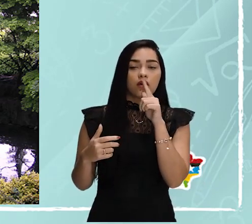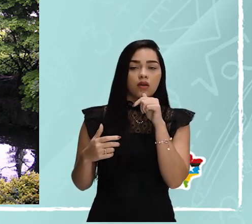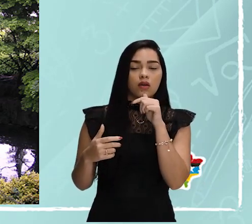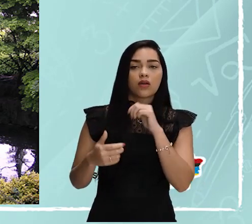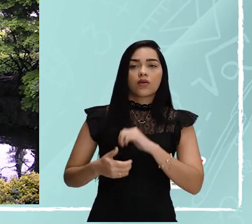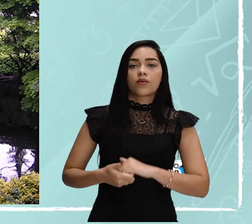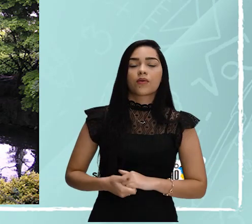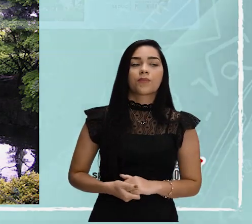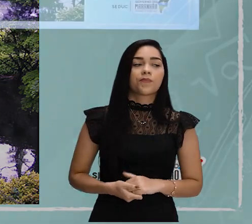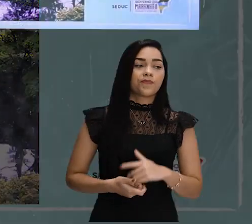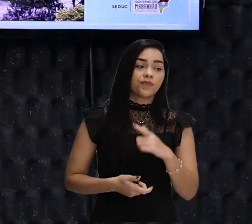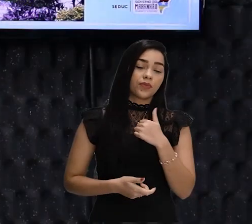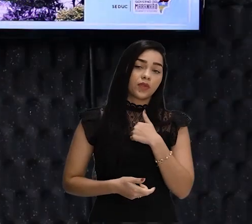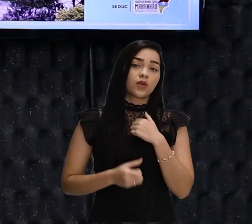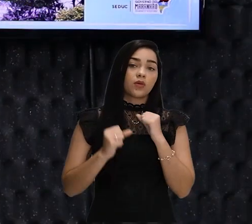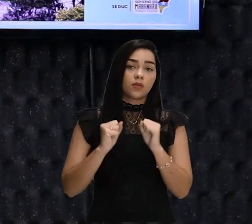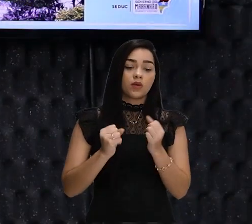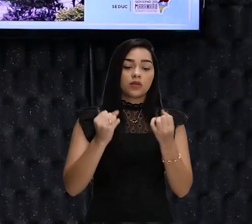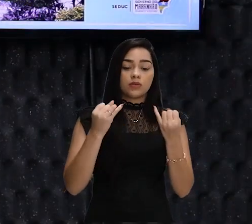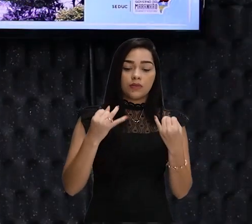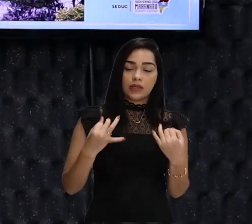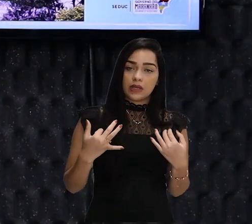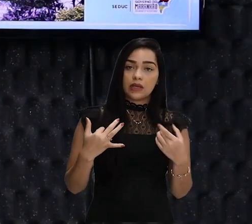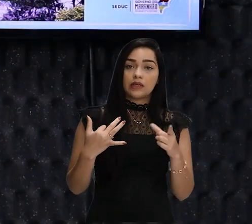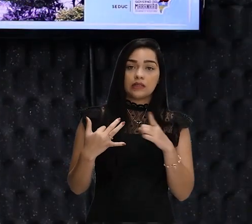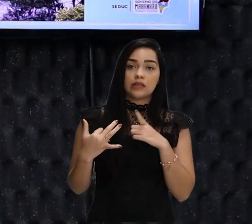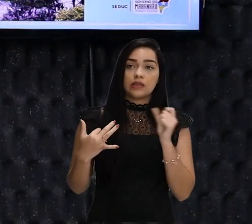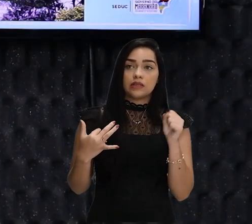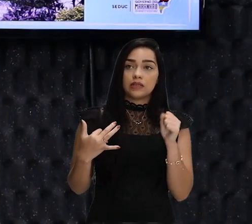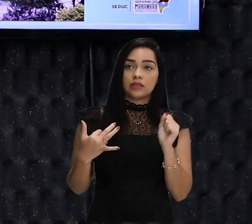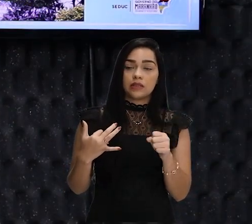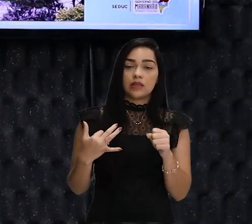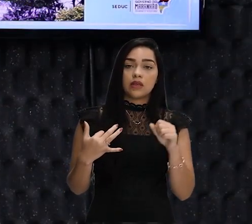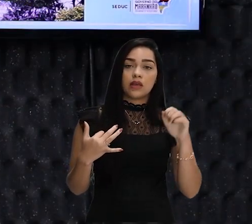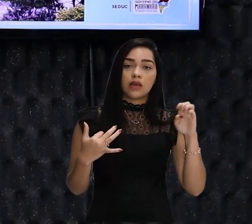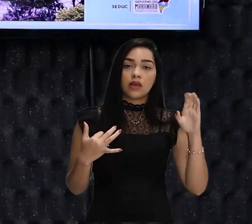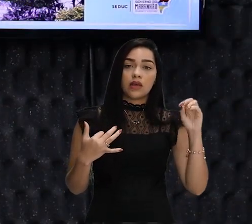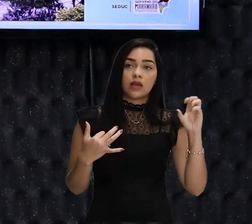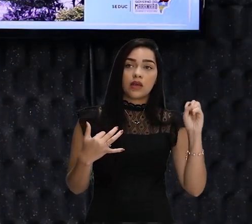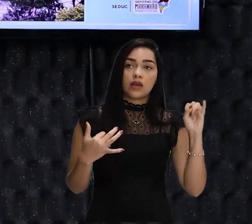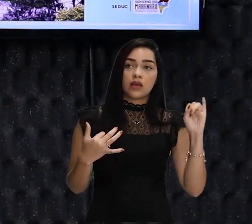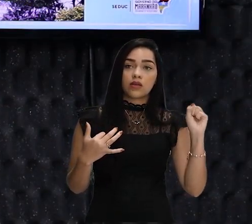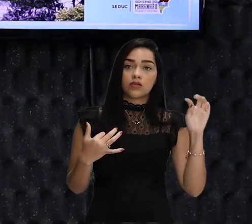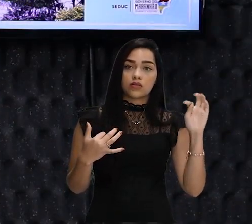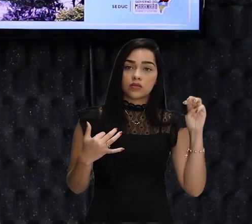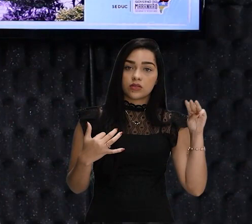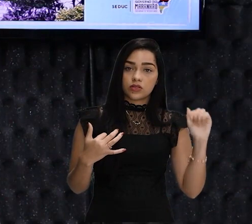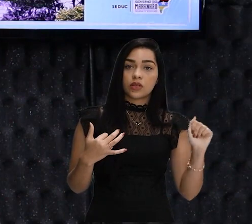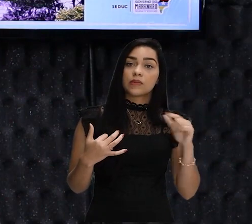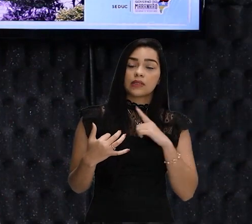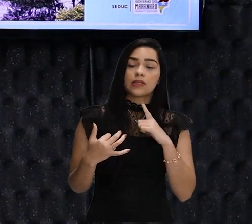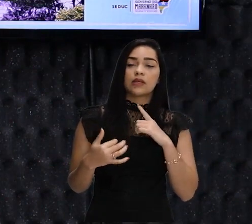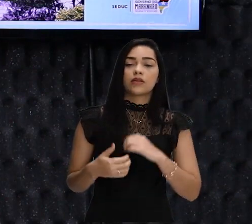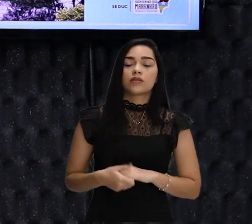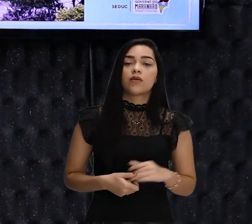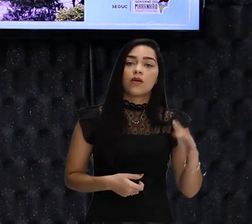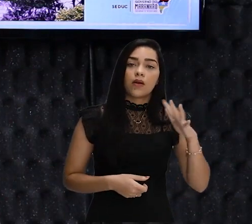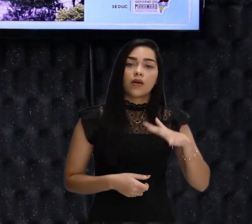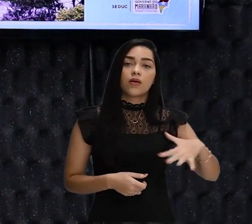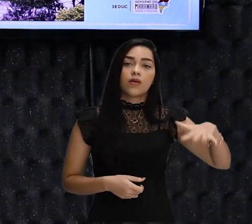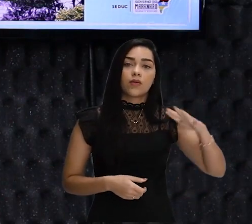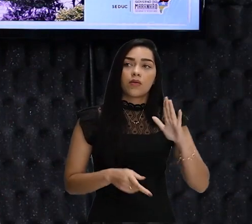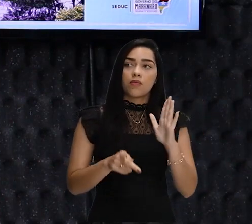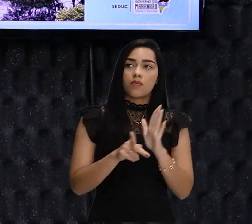naquela pequena poça d'água, eu posso dizer que ali é um pequeno ecossistema, tá? Então, é um ambiente de